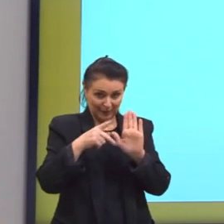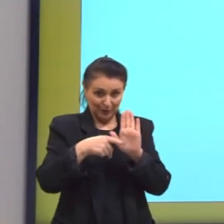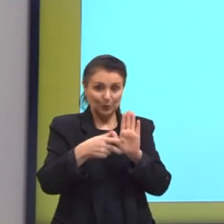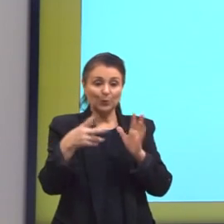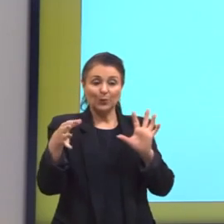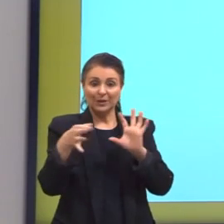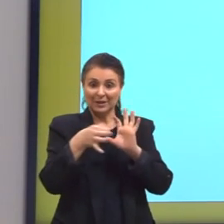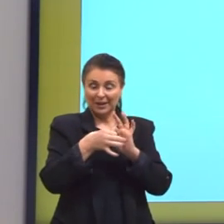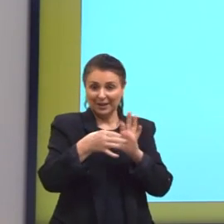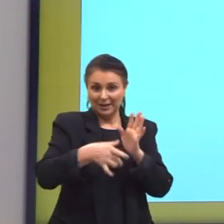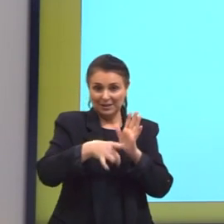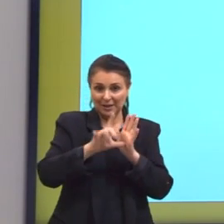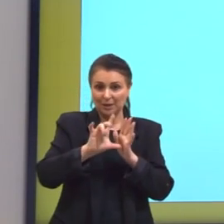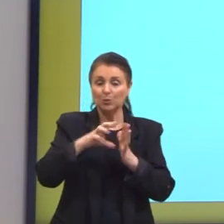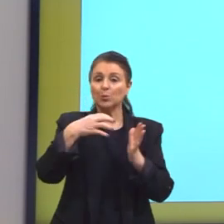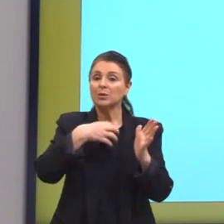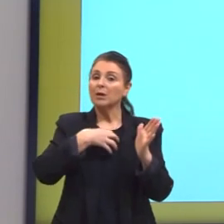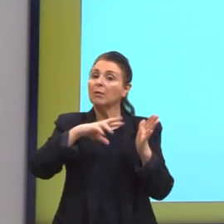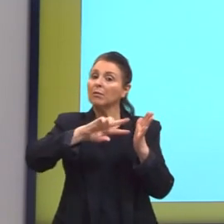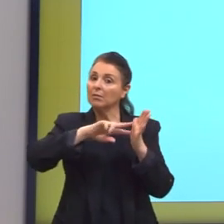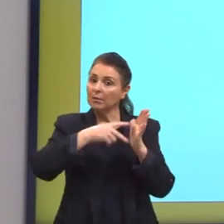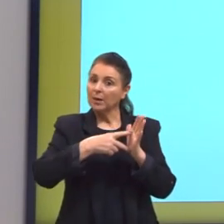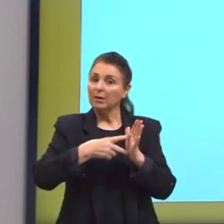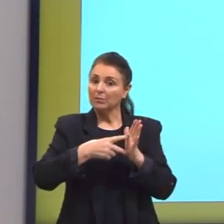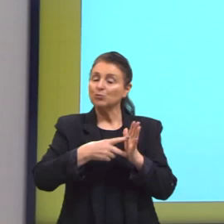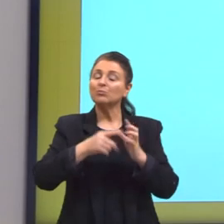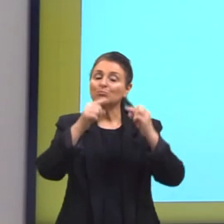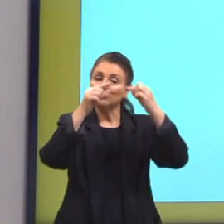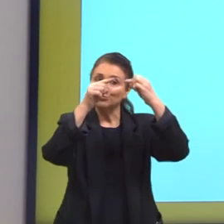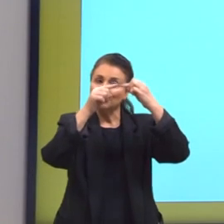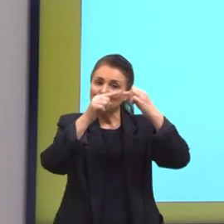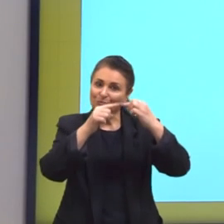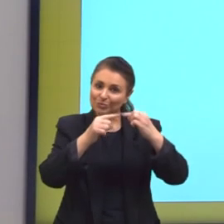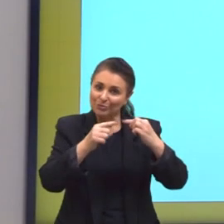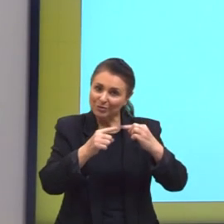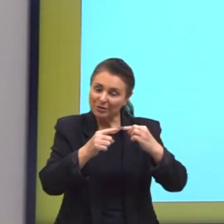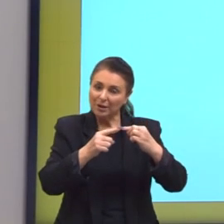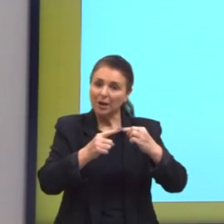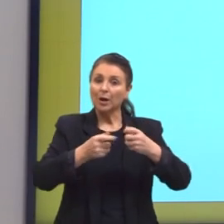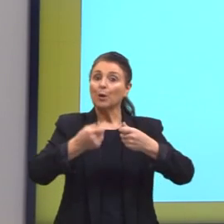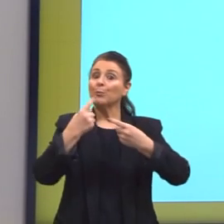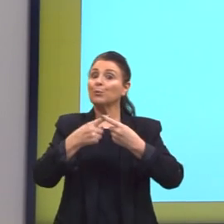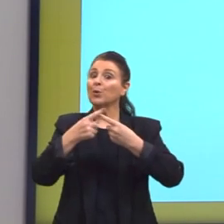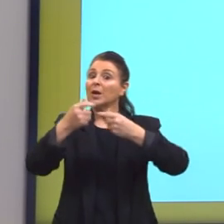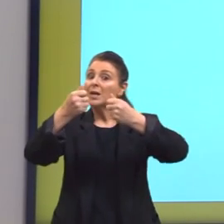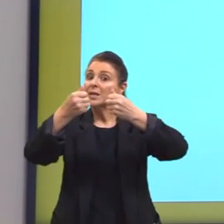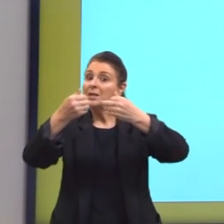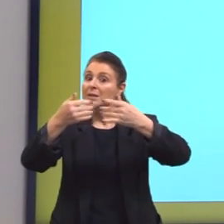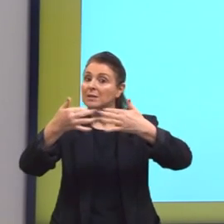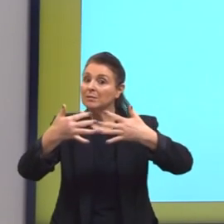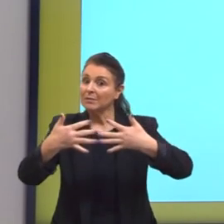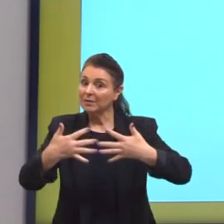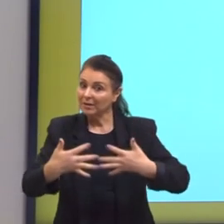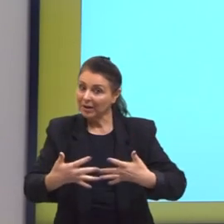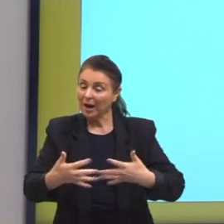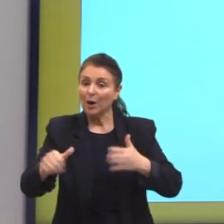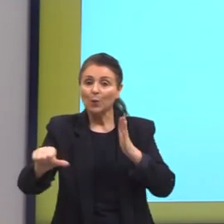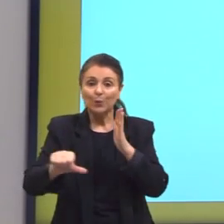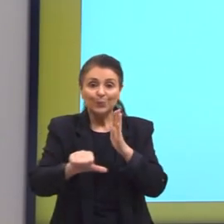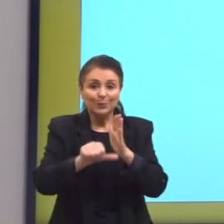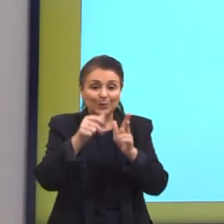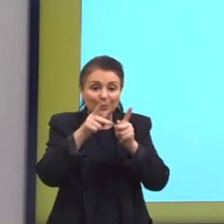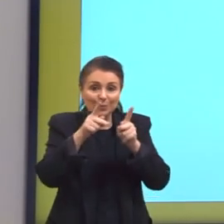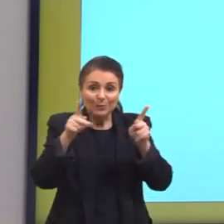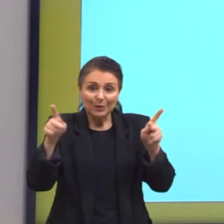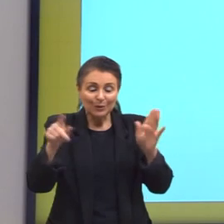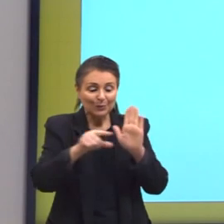e semânticamente correspondente já que explica a afirmação do primeiro período